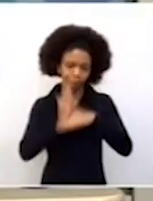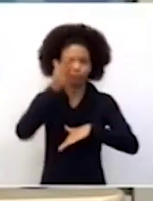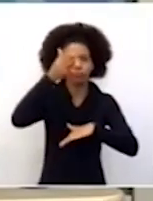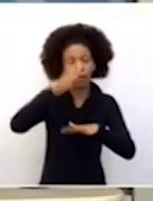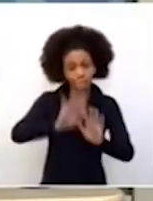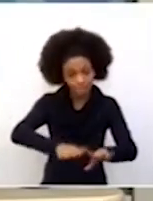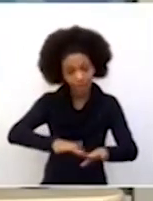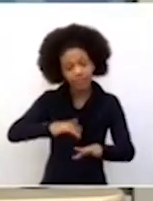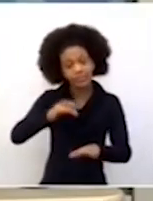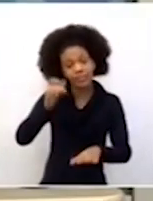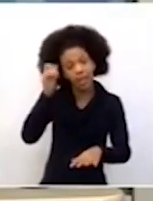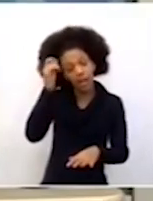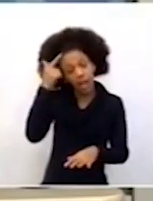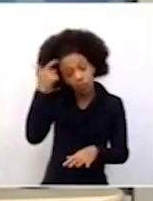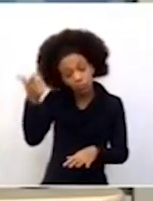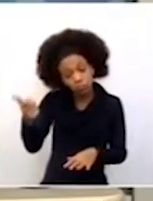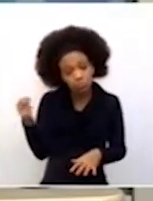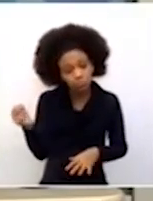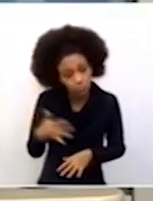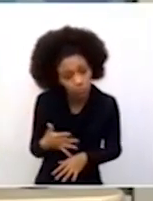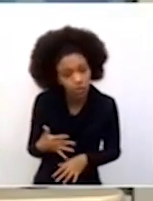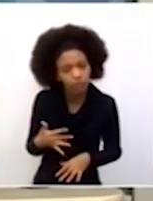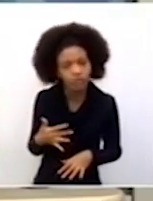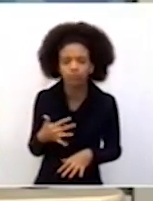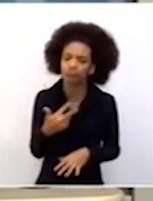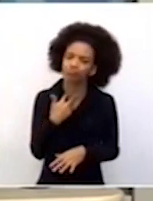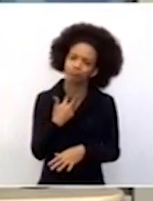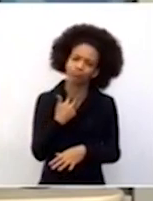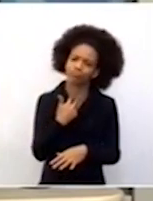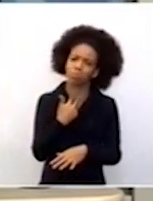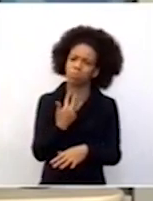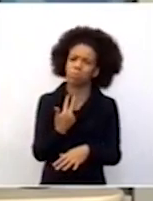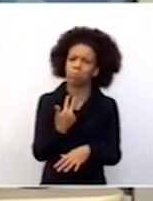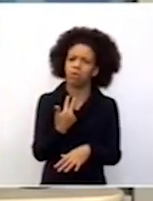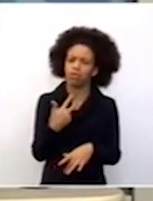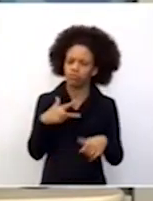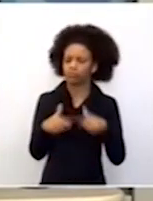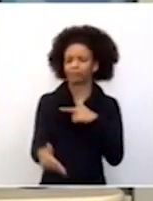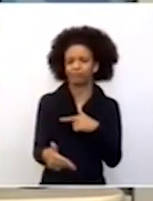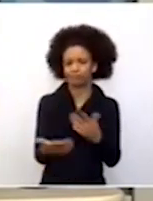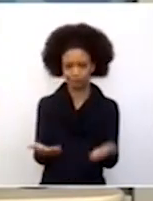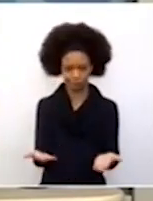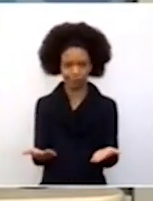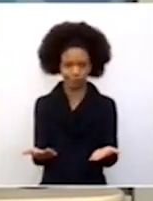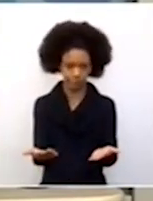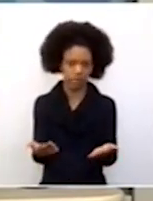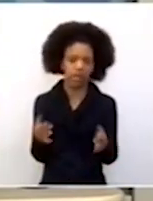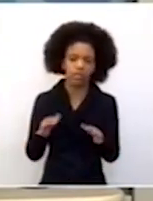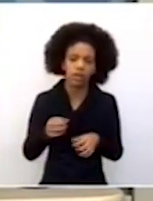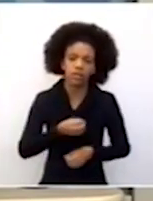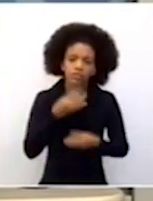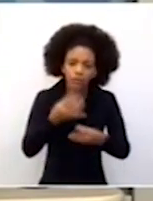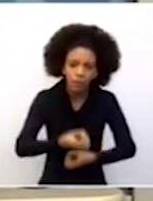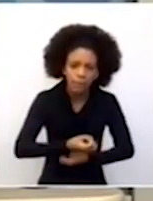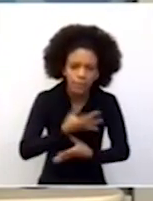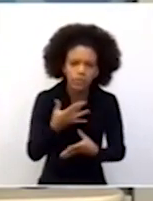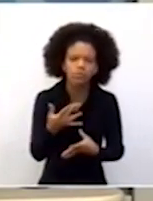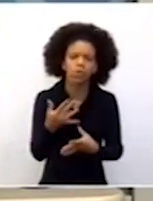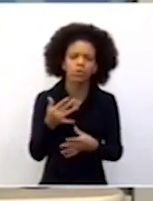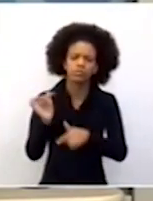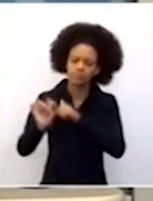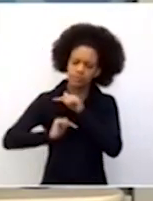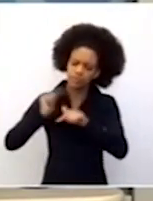a criatividade, a criticidade não pode deixar desapercebida, né, Denise? Então, essas informações da questão de